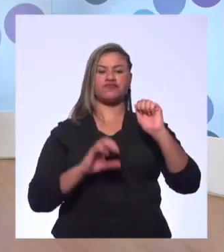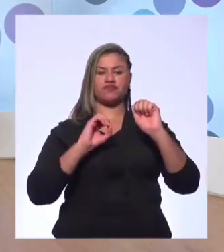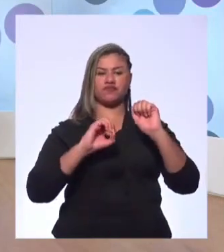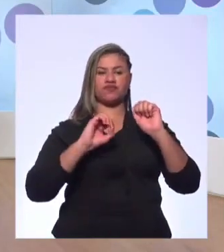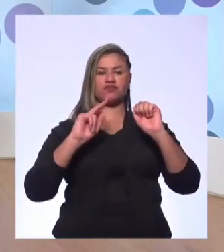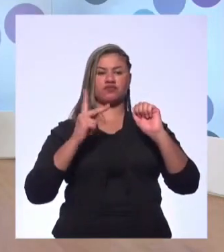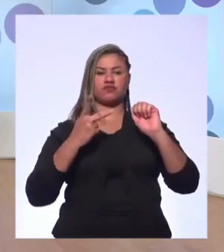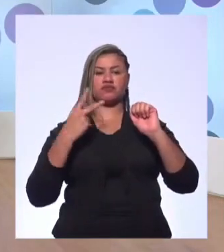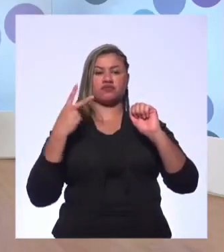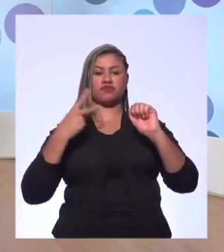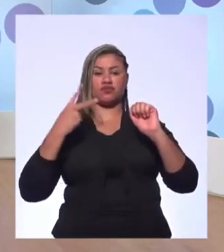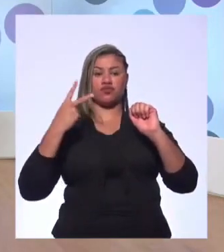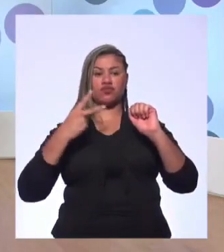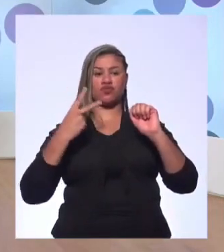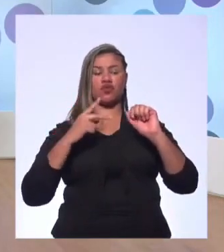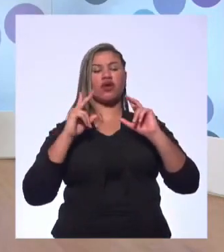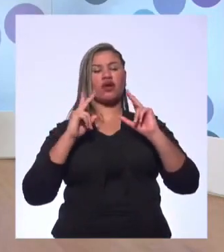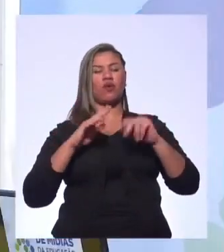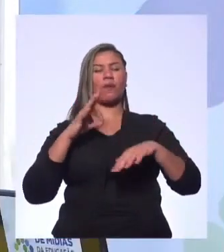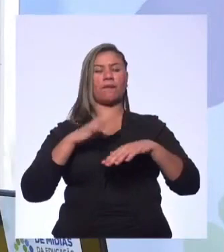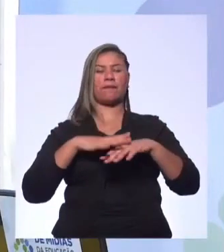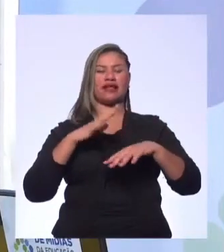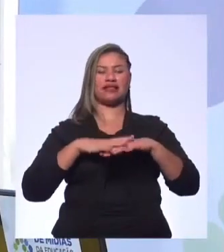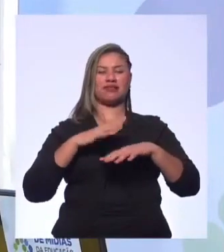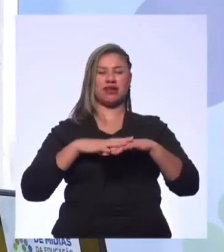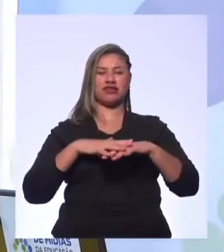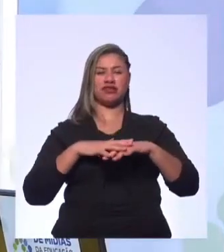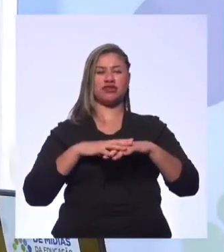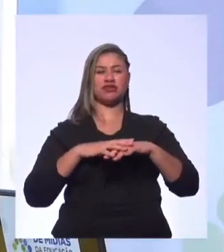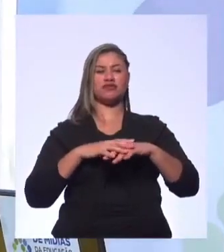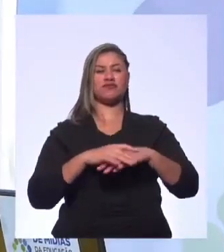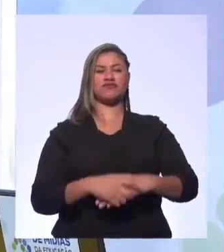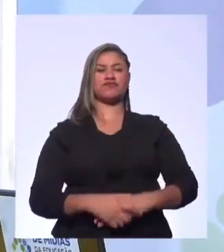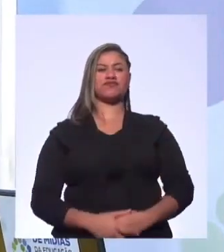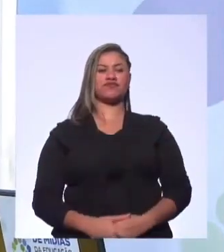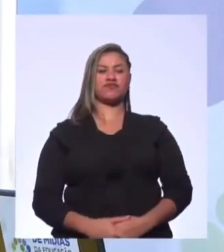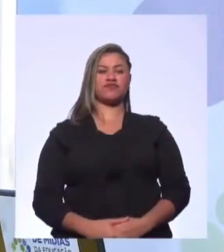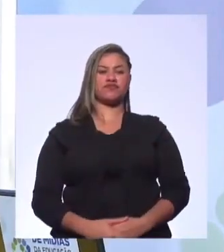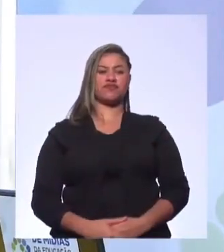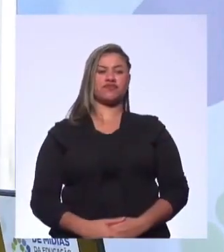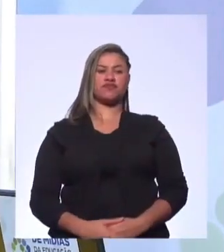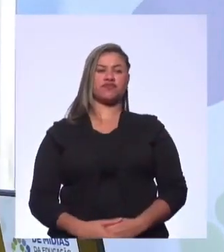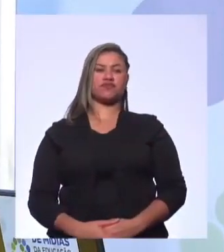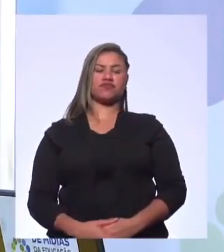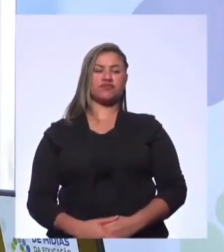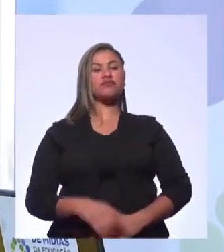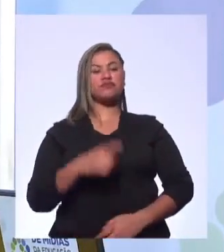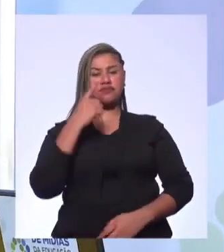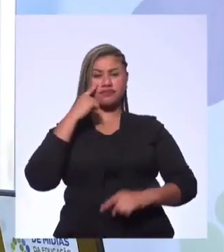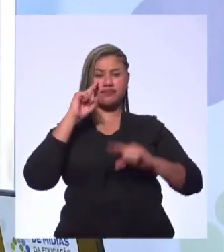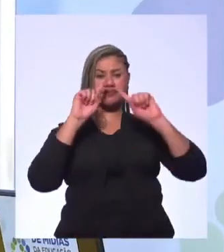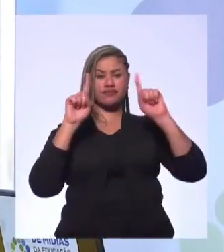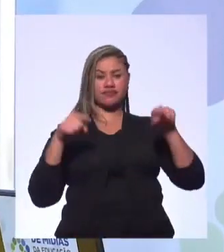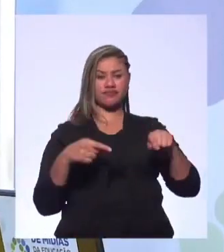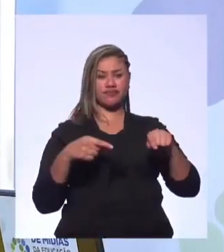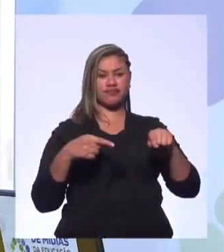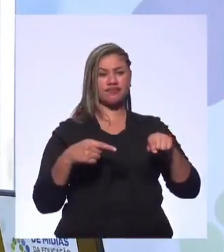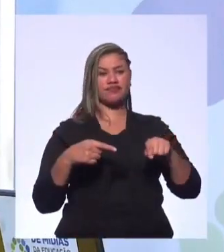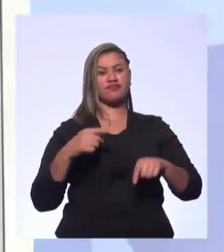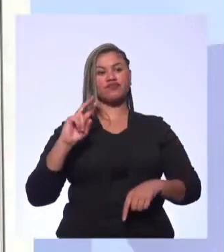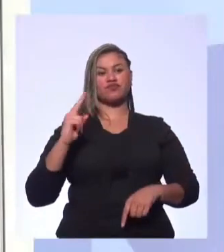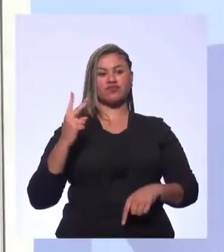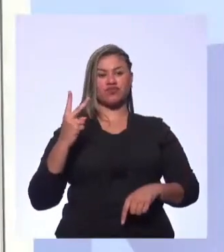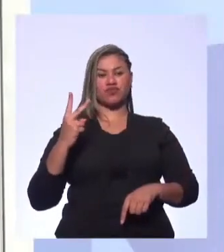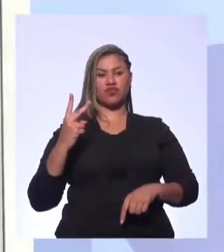OH2. É como fosse na matemática. Foca aqui, por favor. Eu não tenho parênteses aqui? Eu não tenho 2 aqui fora?